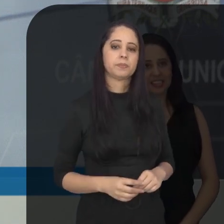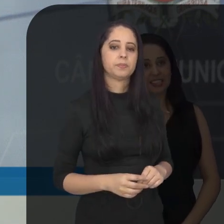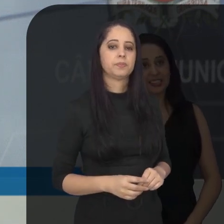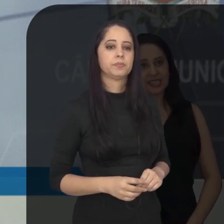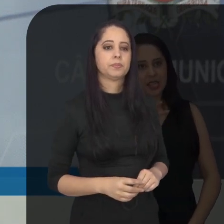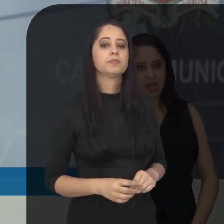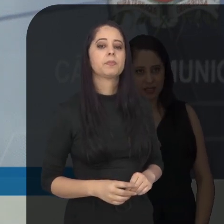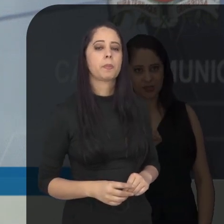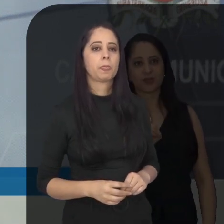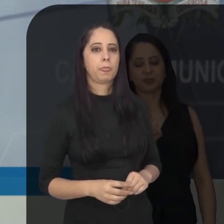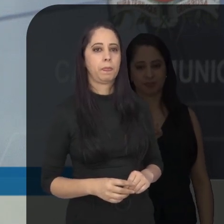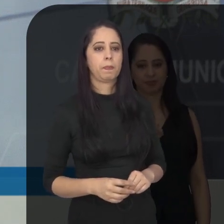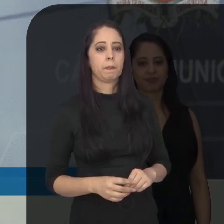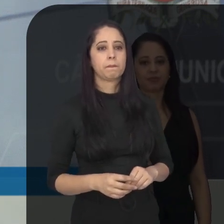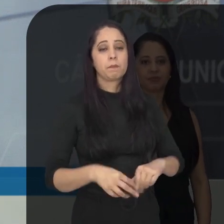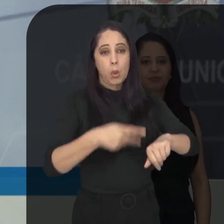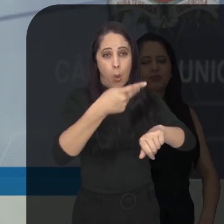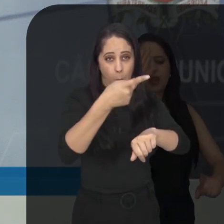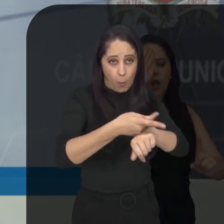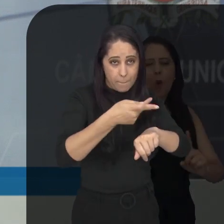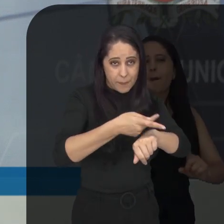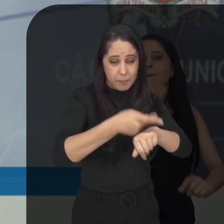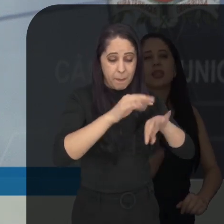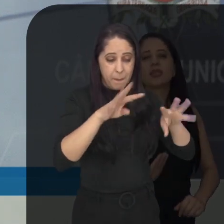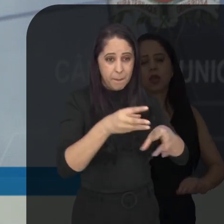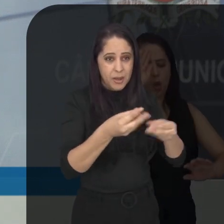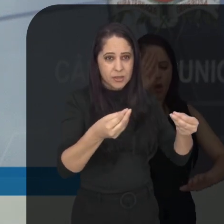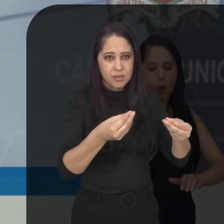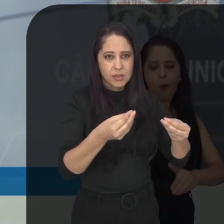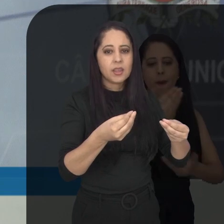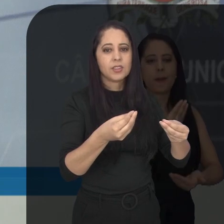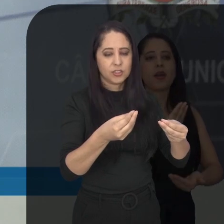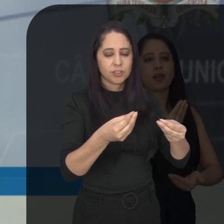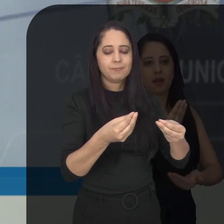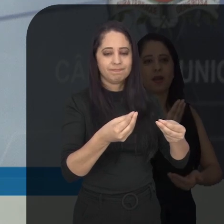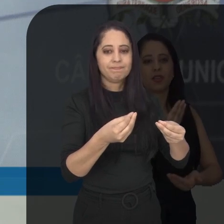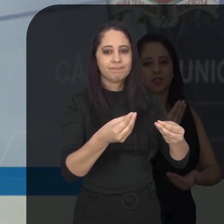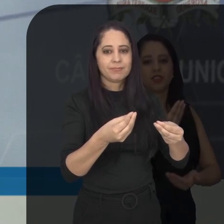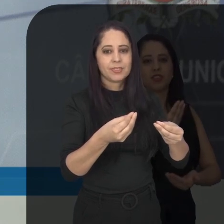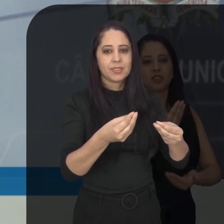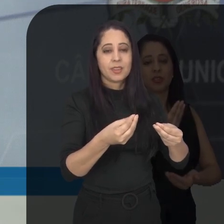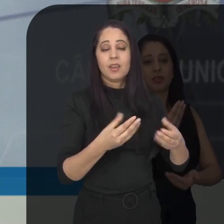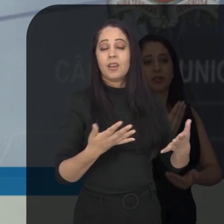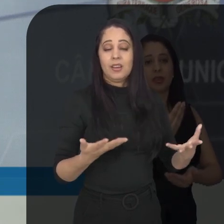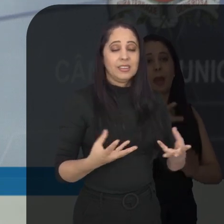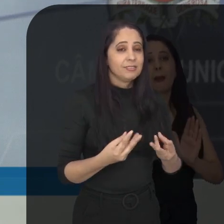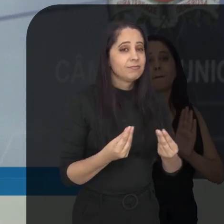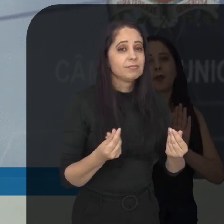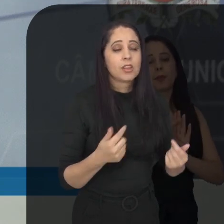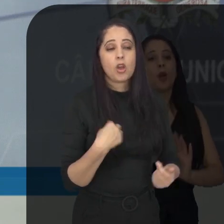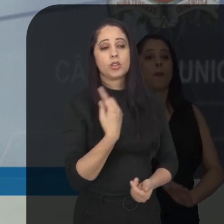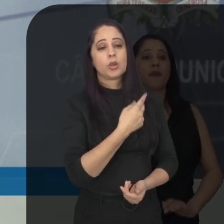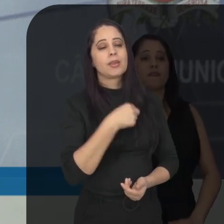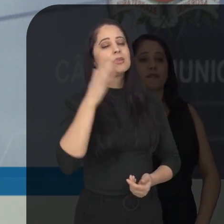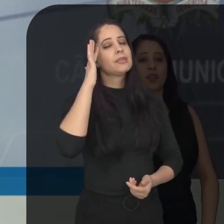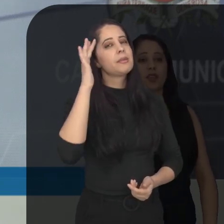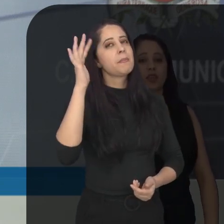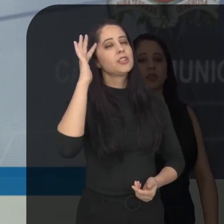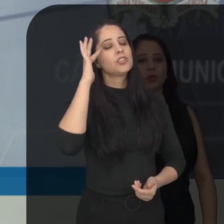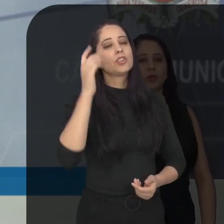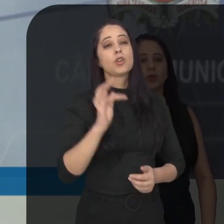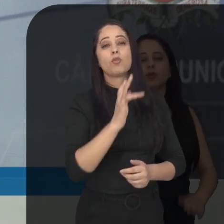de Aeronáutica. O vereador Fernando Petit também esteve presente na solenidade. A medalha Cassiano